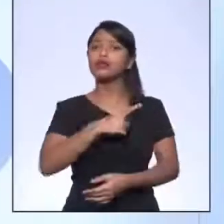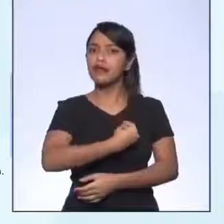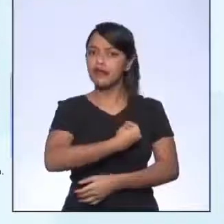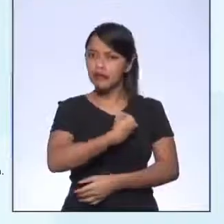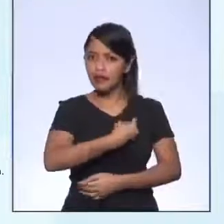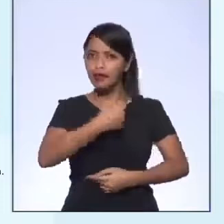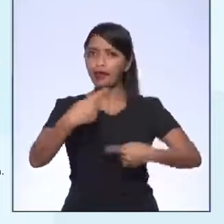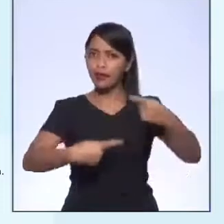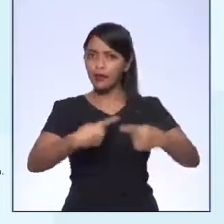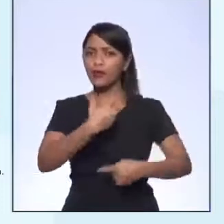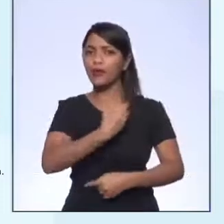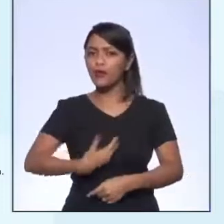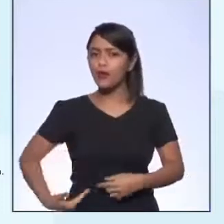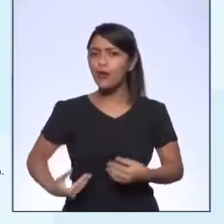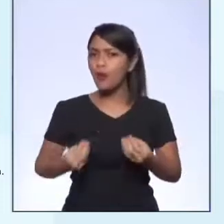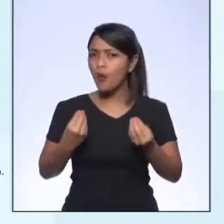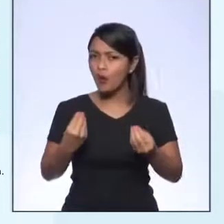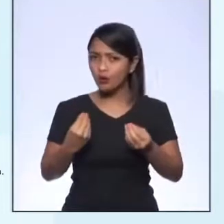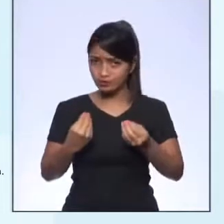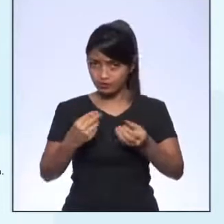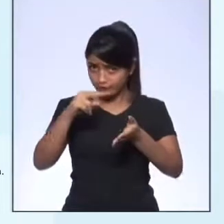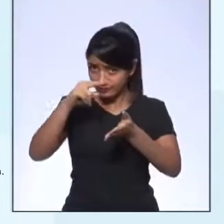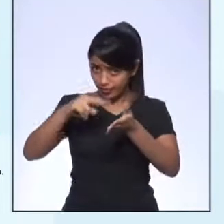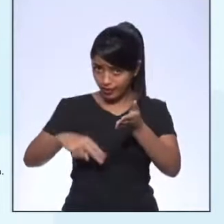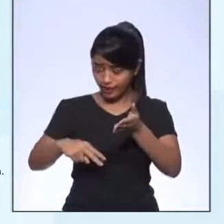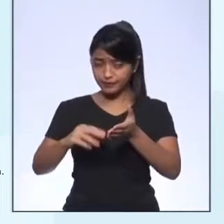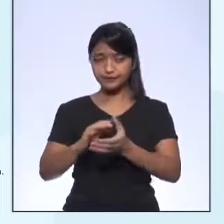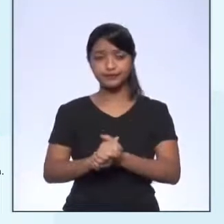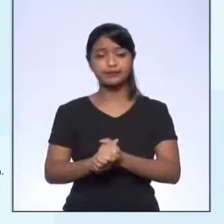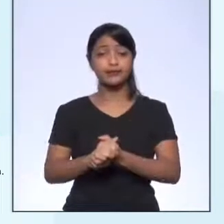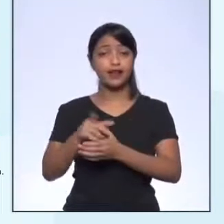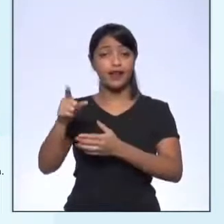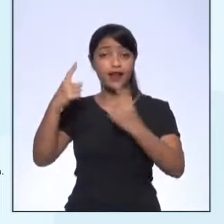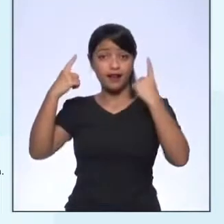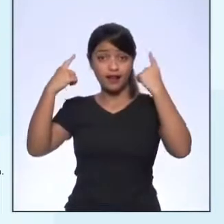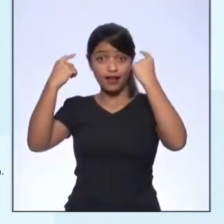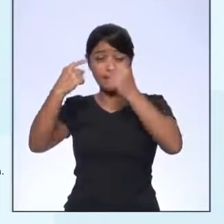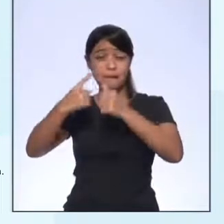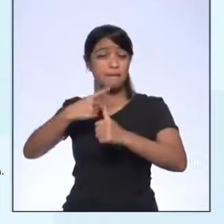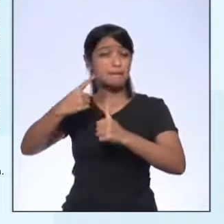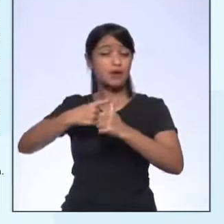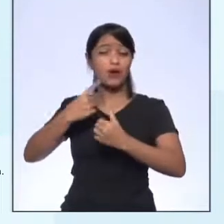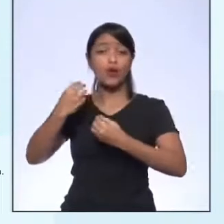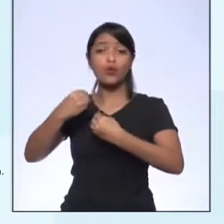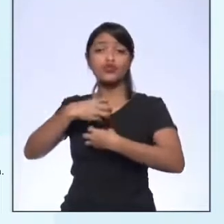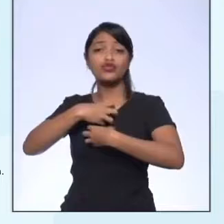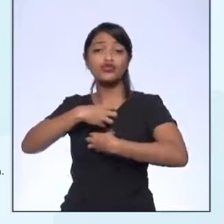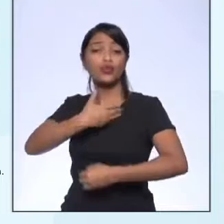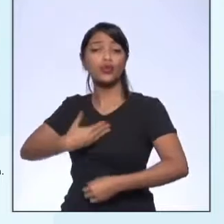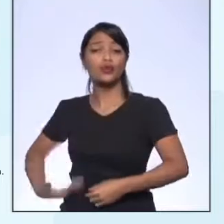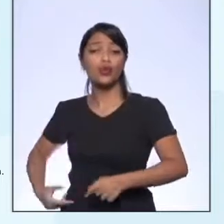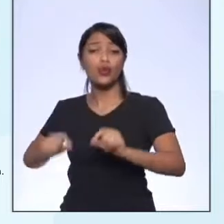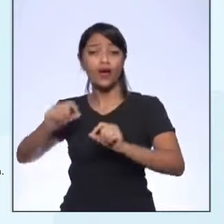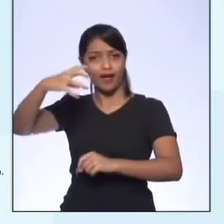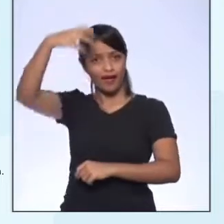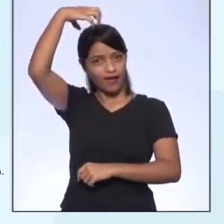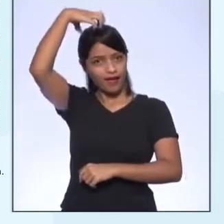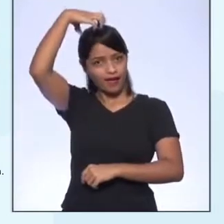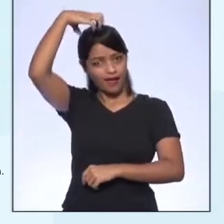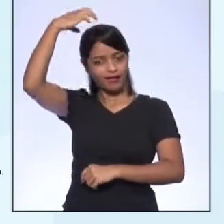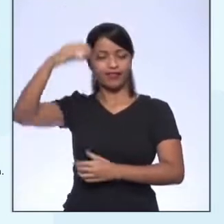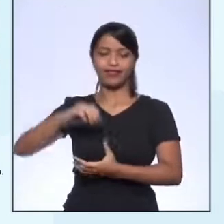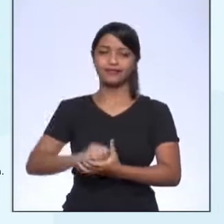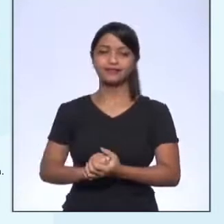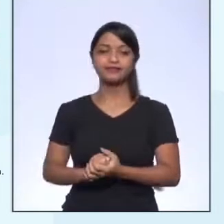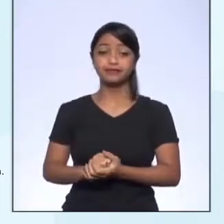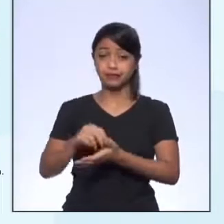civilização. Vamos ler? Isso. A primeira forma de governo na Grécia é a monarquia. Por gentileza. Formas de governo na